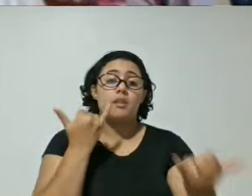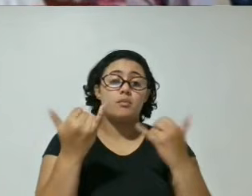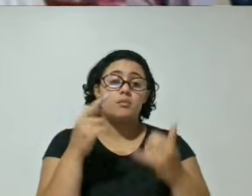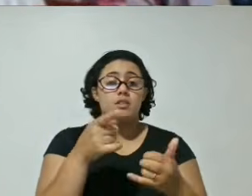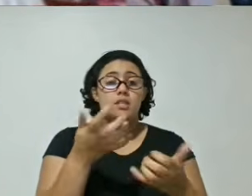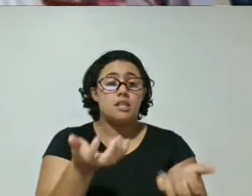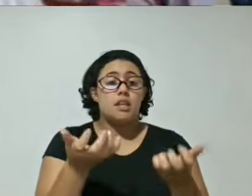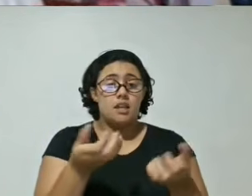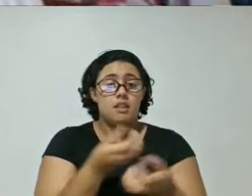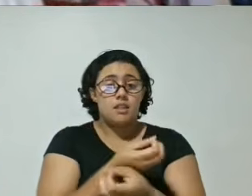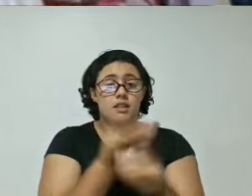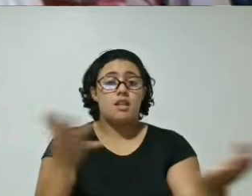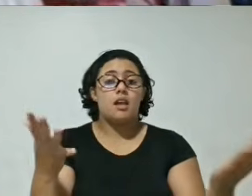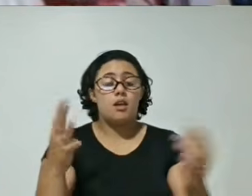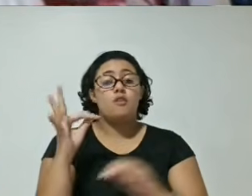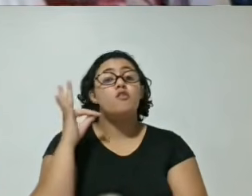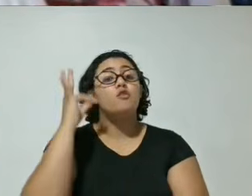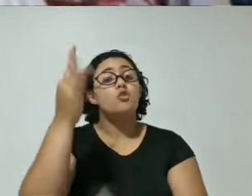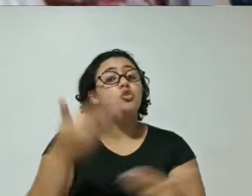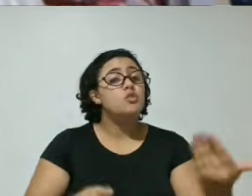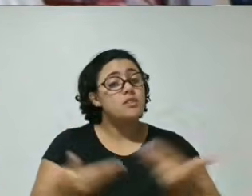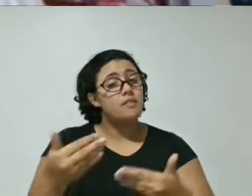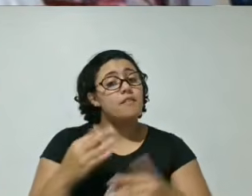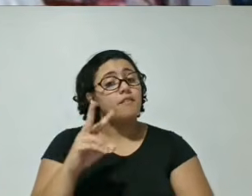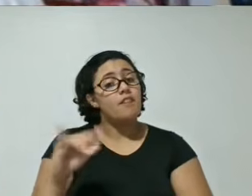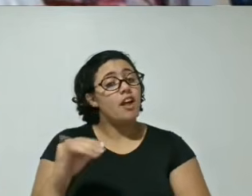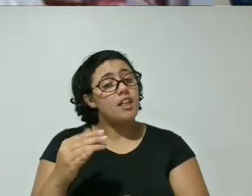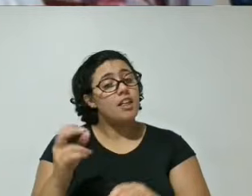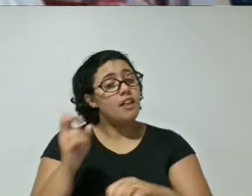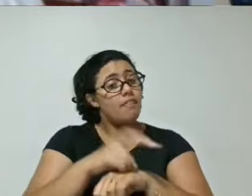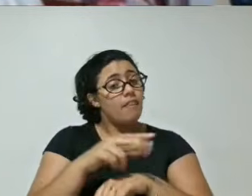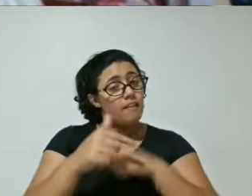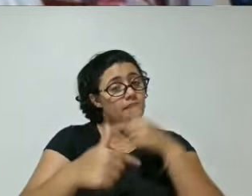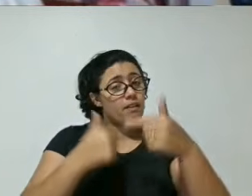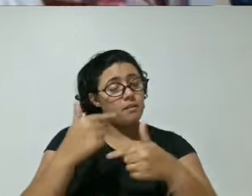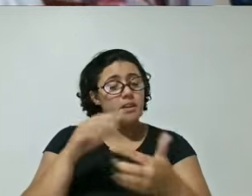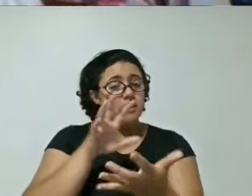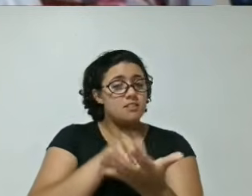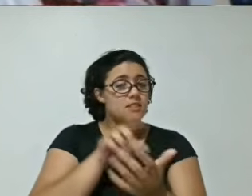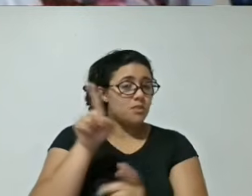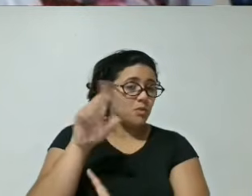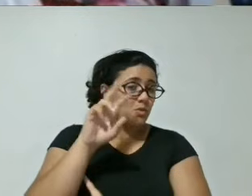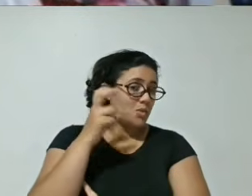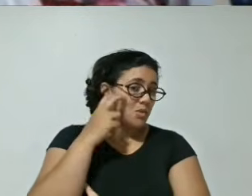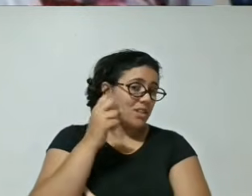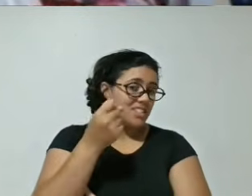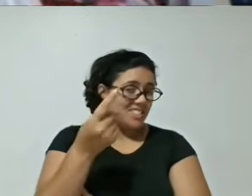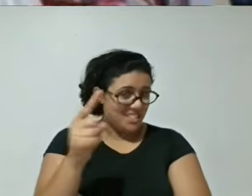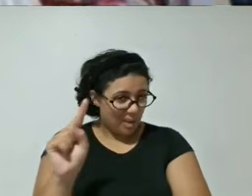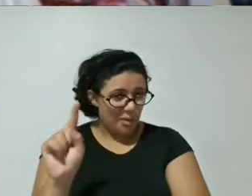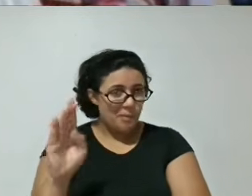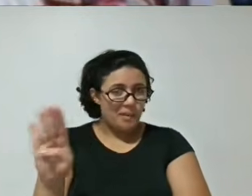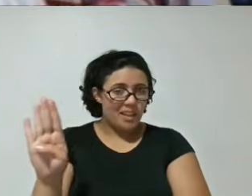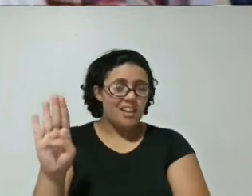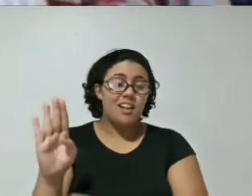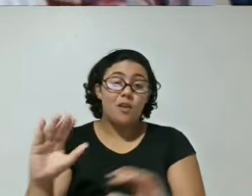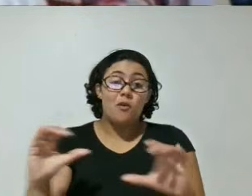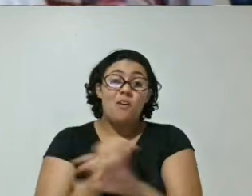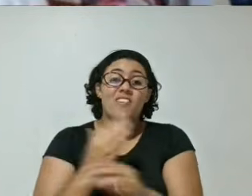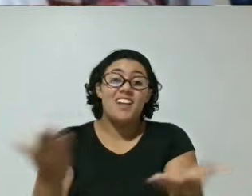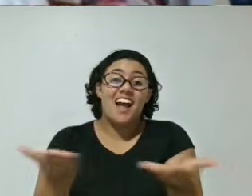para os futuros servidores e colaboradores do Centro Cultural São Bernardo, que está completando, nós